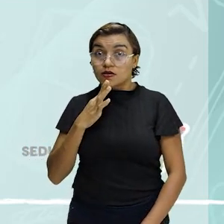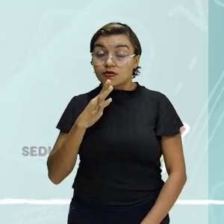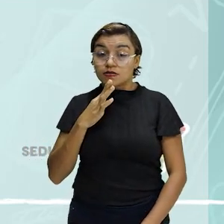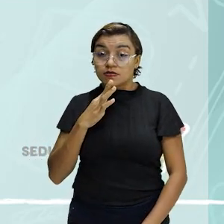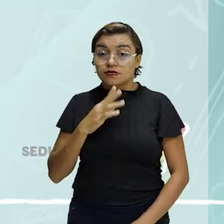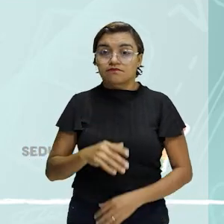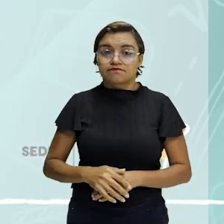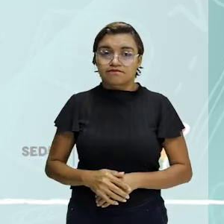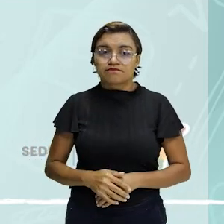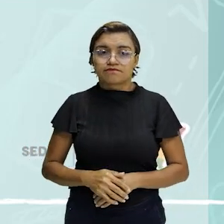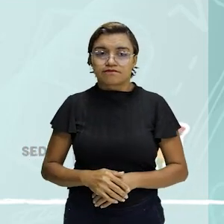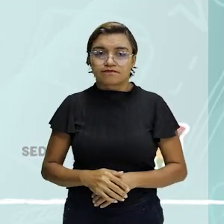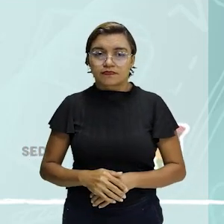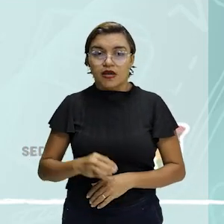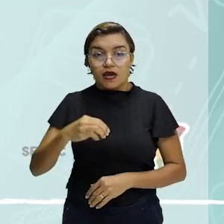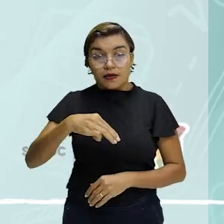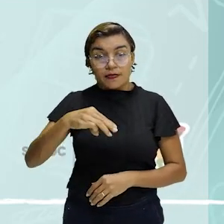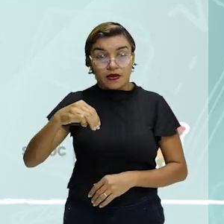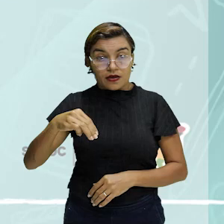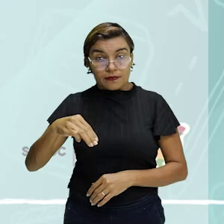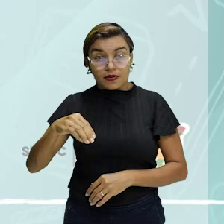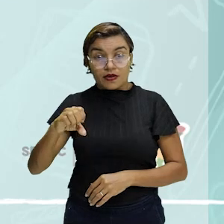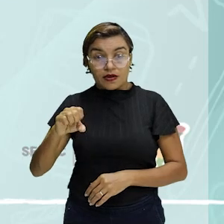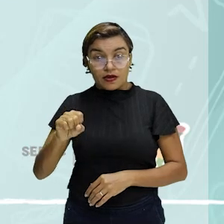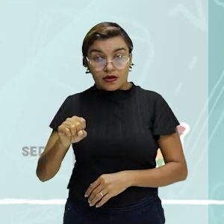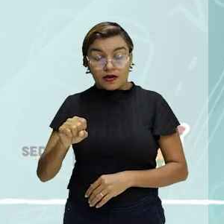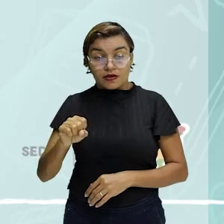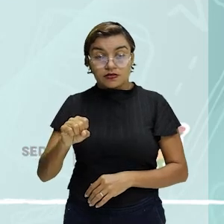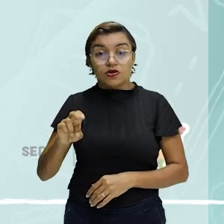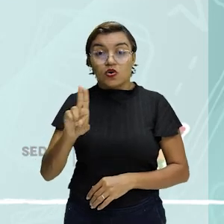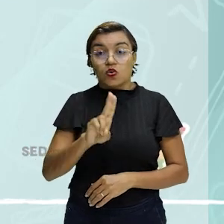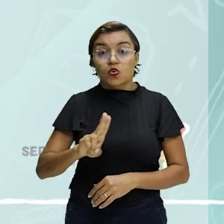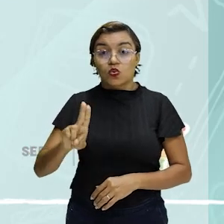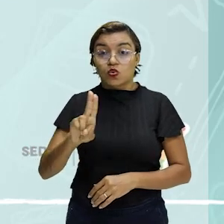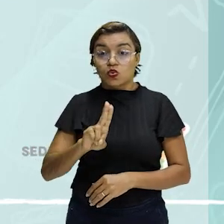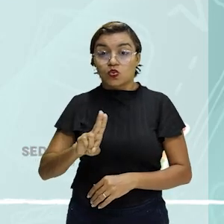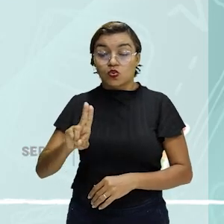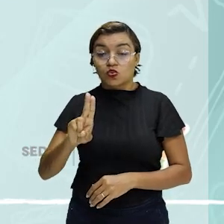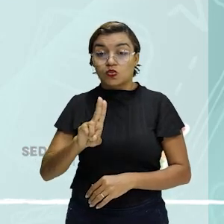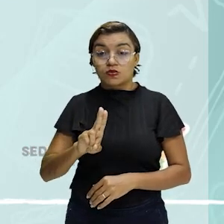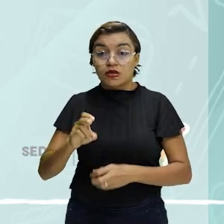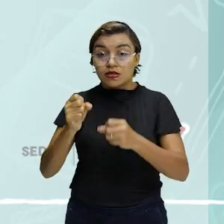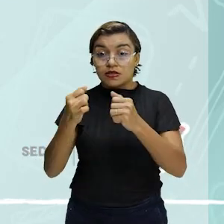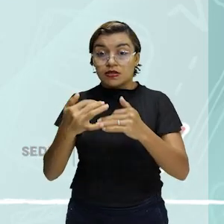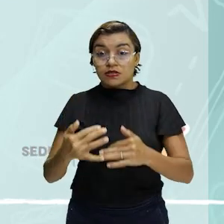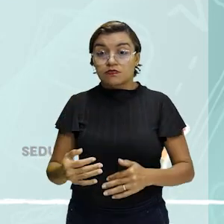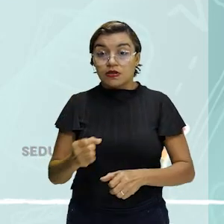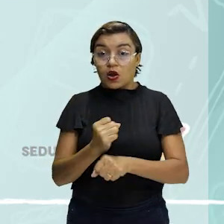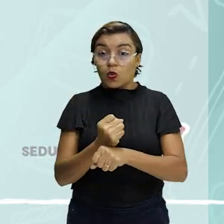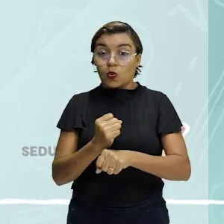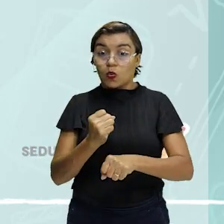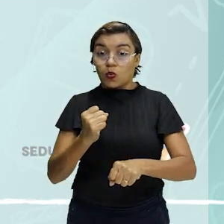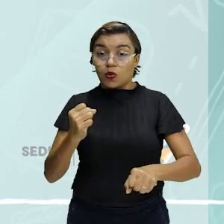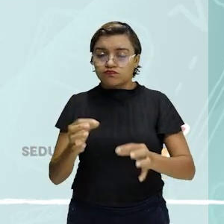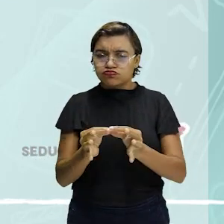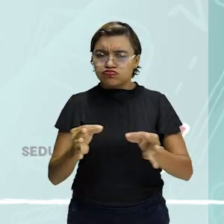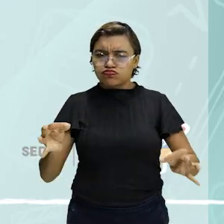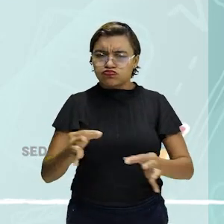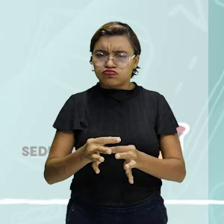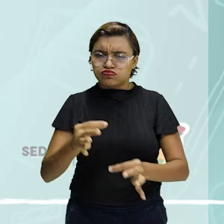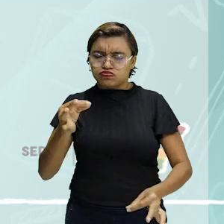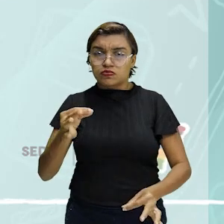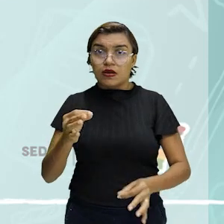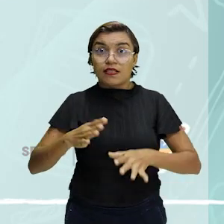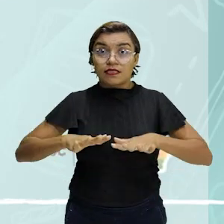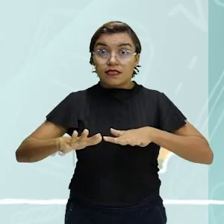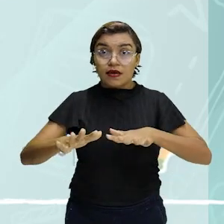a escala usada para o quê? Estimar as magnitudes de todos os grandes terremotos da atualidade. Então, falou